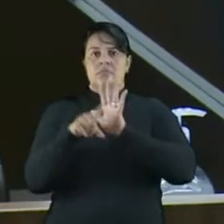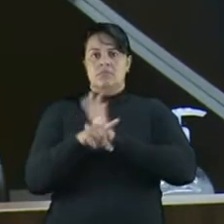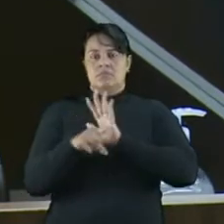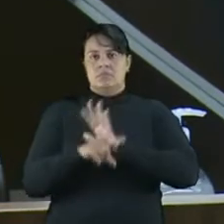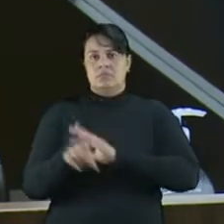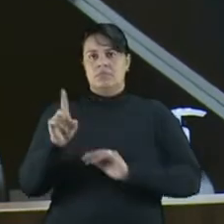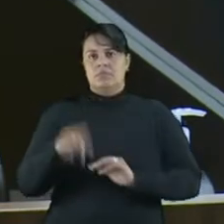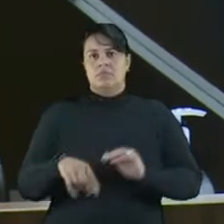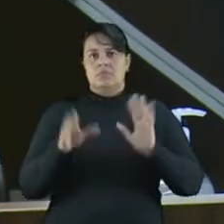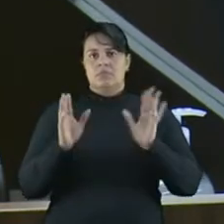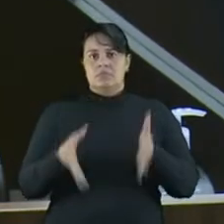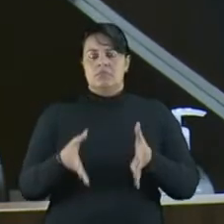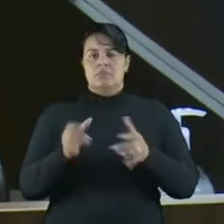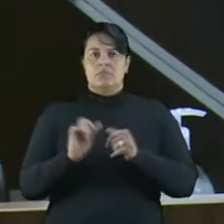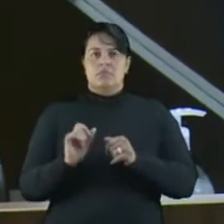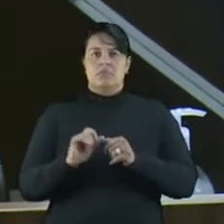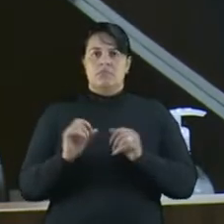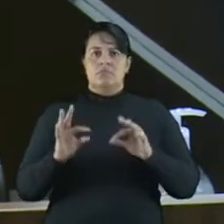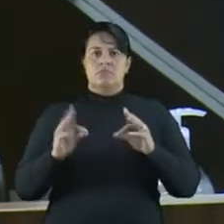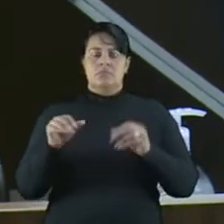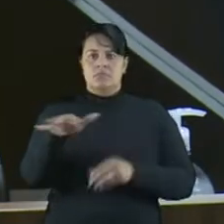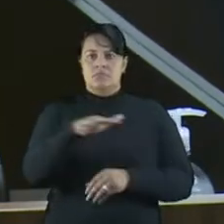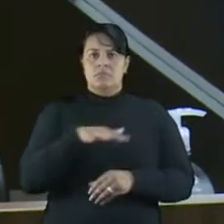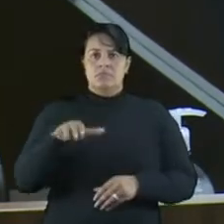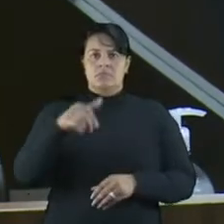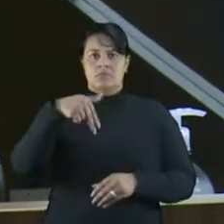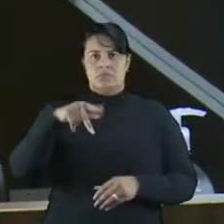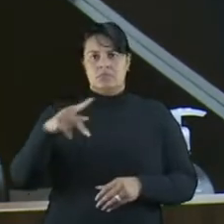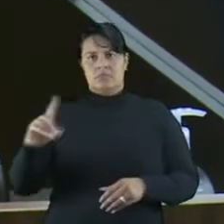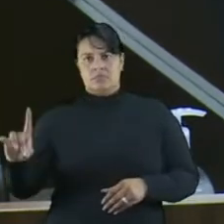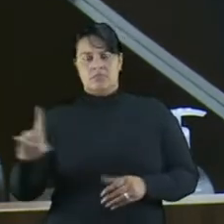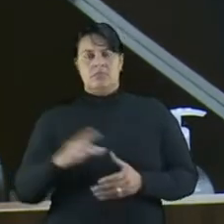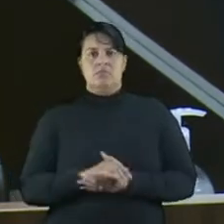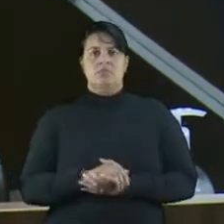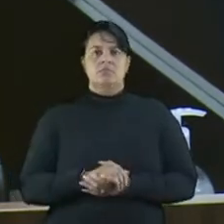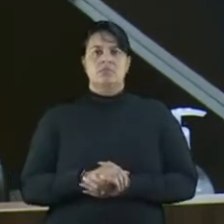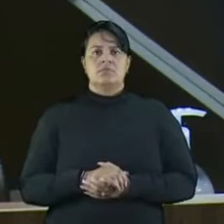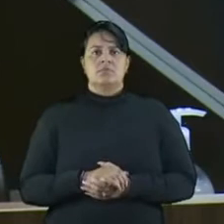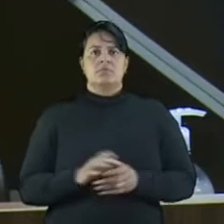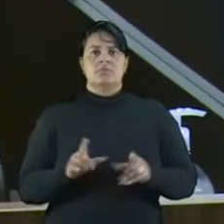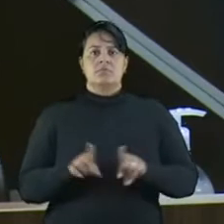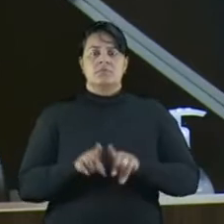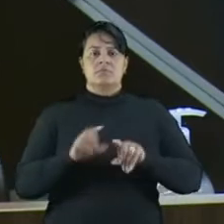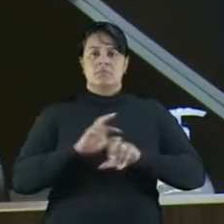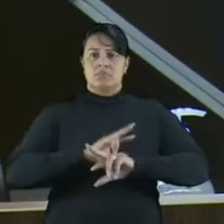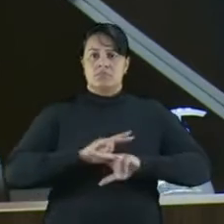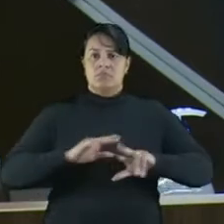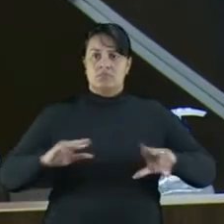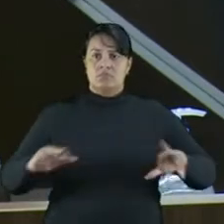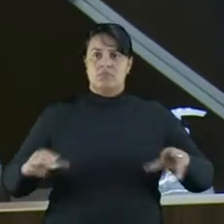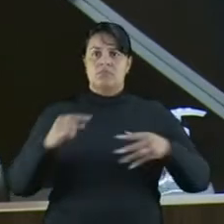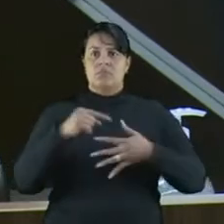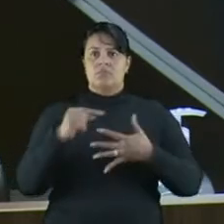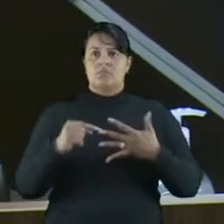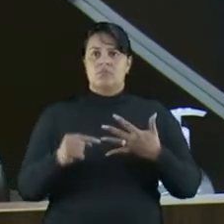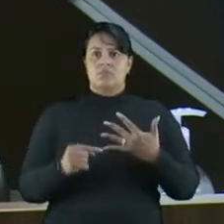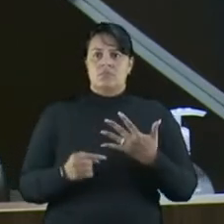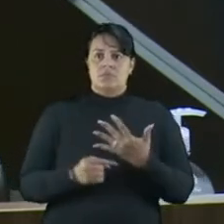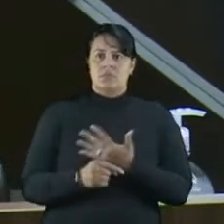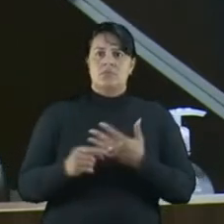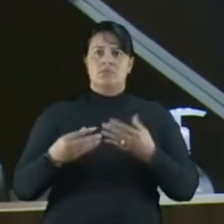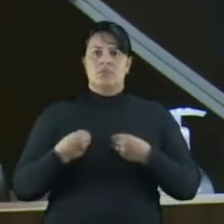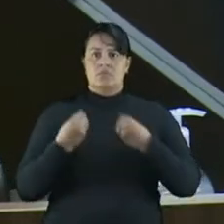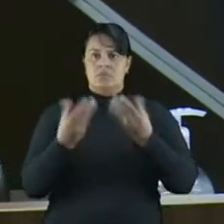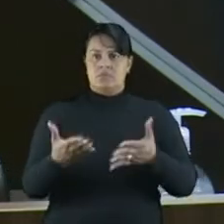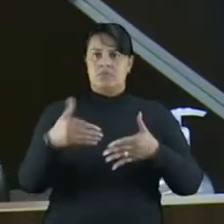reuniões realizadas com membros da NPD. Diversos aspectos relacionados ao voto que distribuiu a Vossa